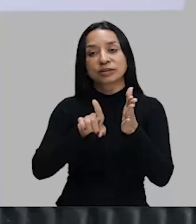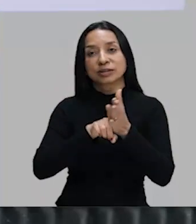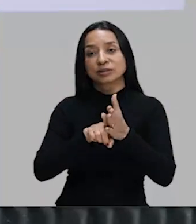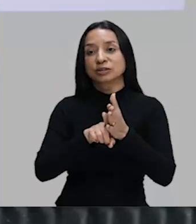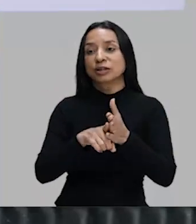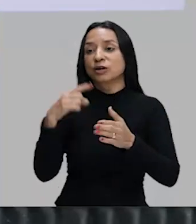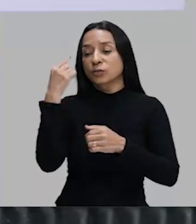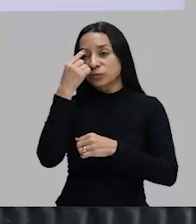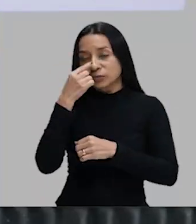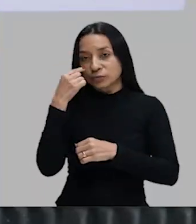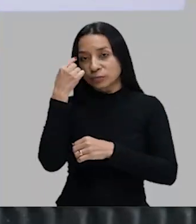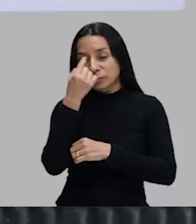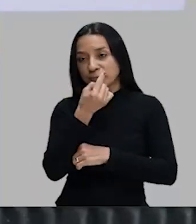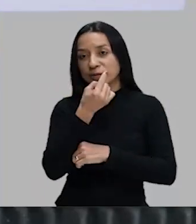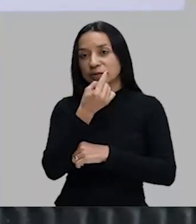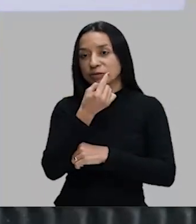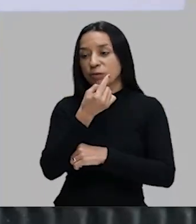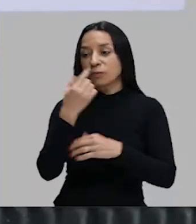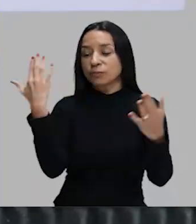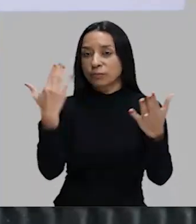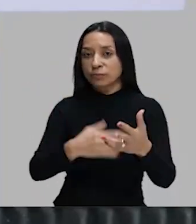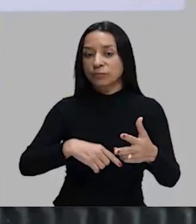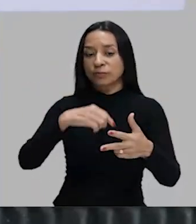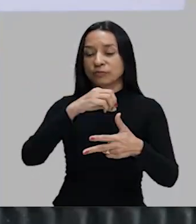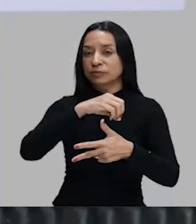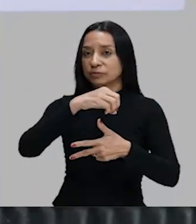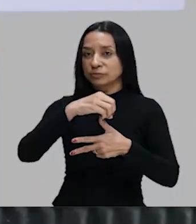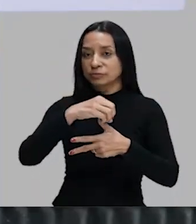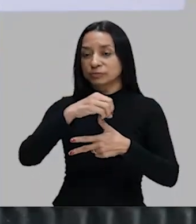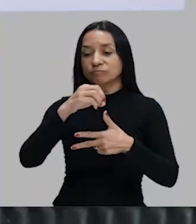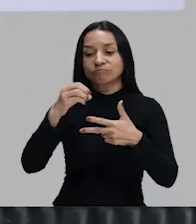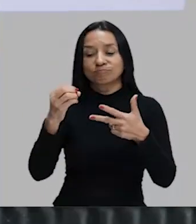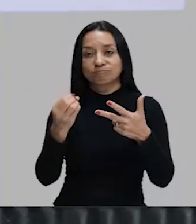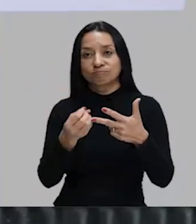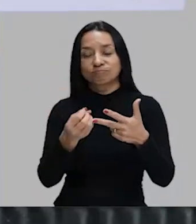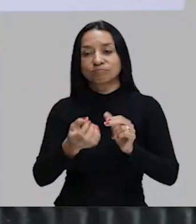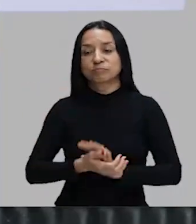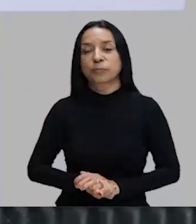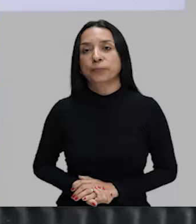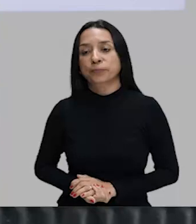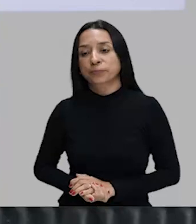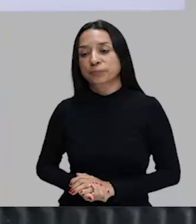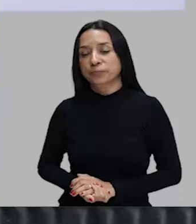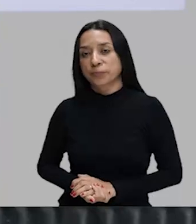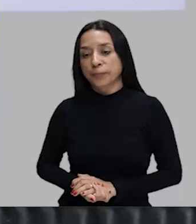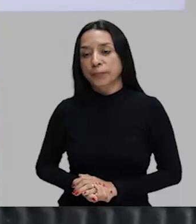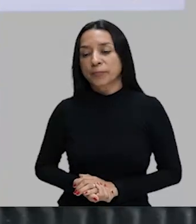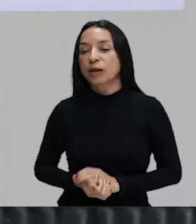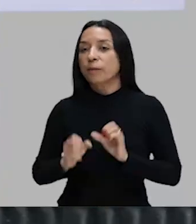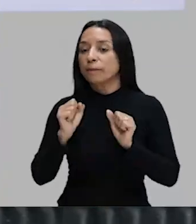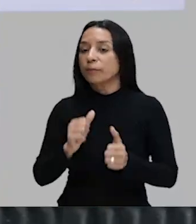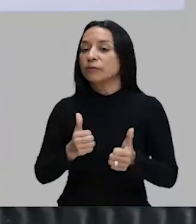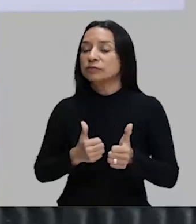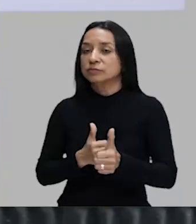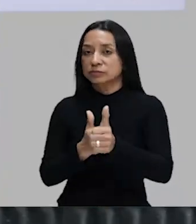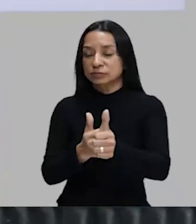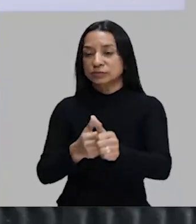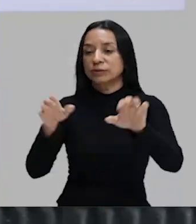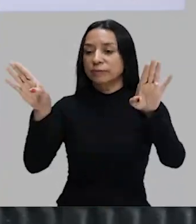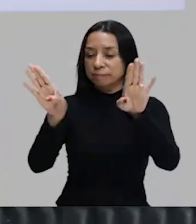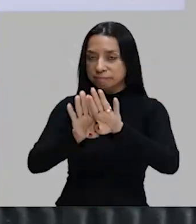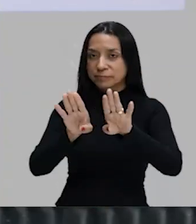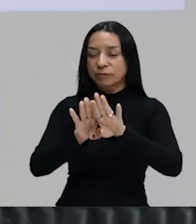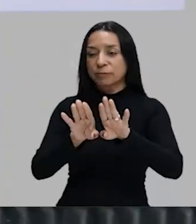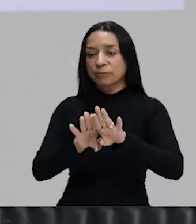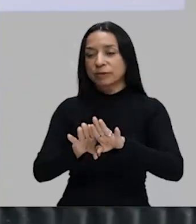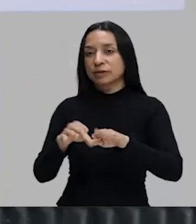do Enem, tá? Do Enem, certo? Na UEMA são mais. E vocês podem nos acompanhar também,